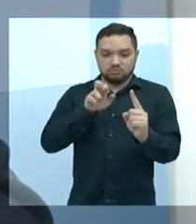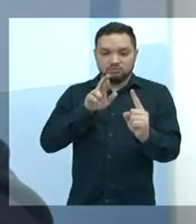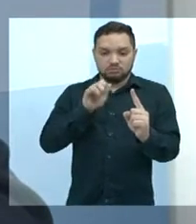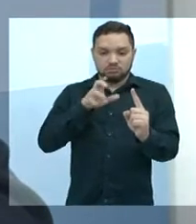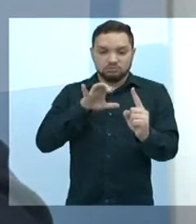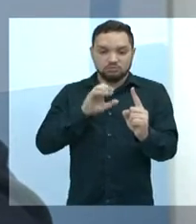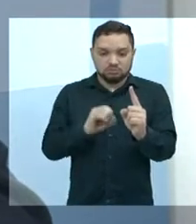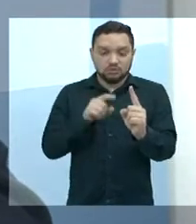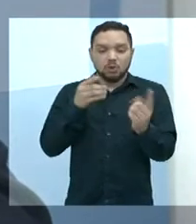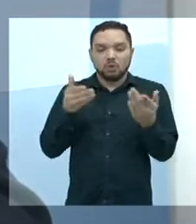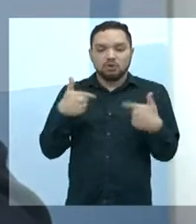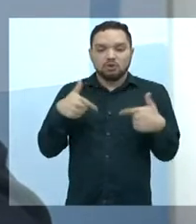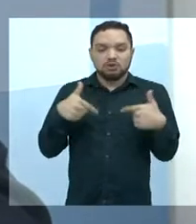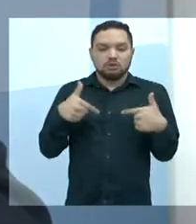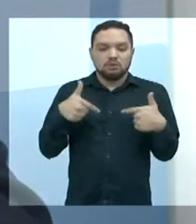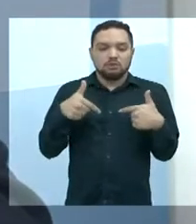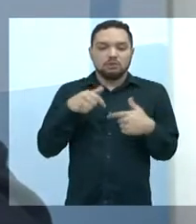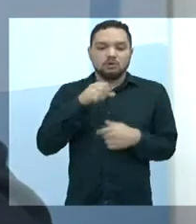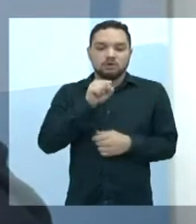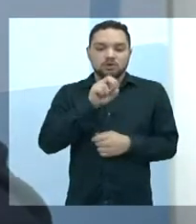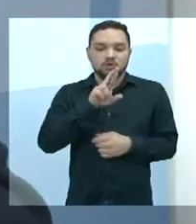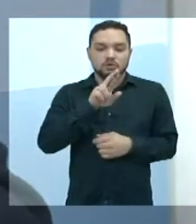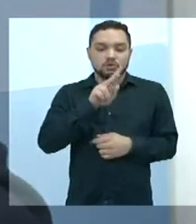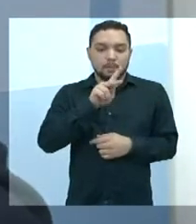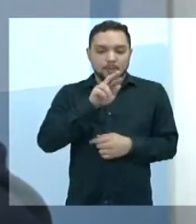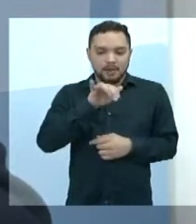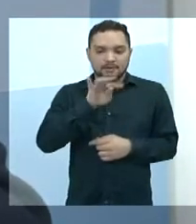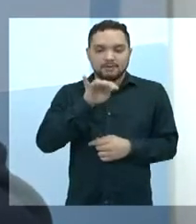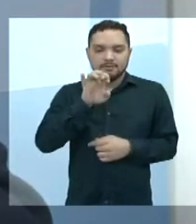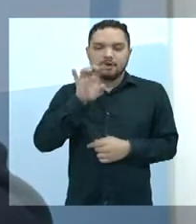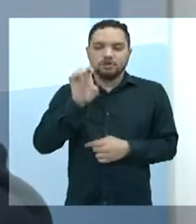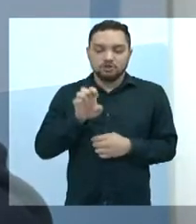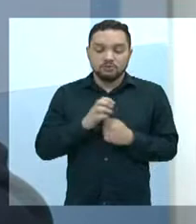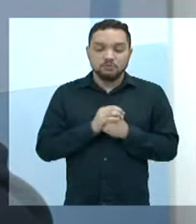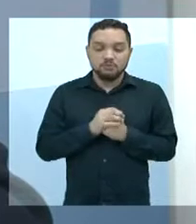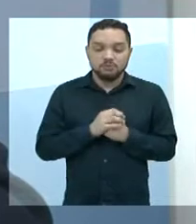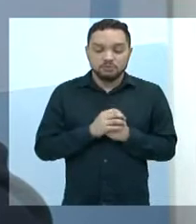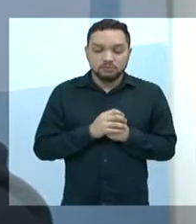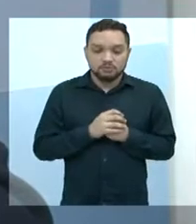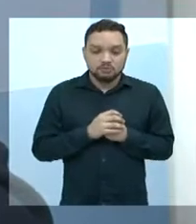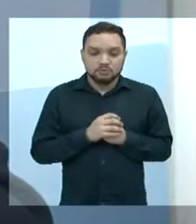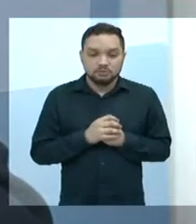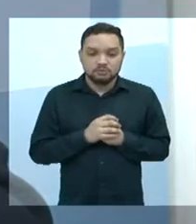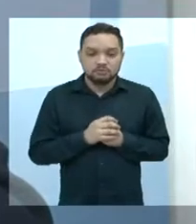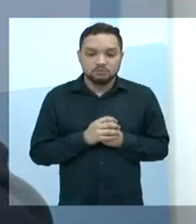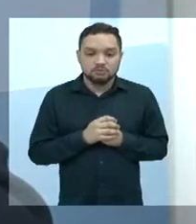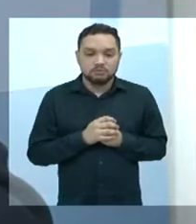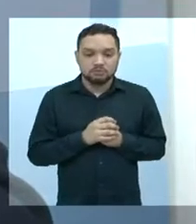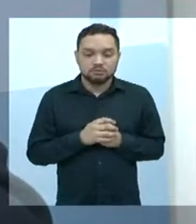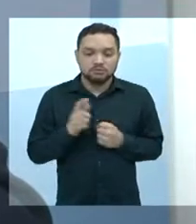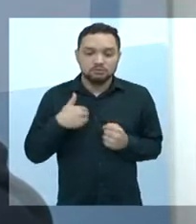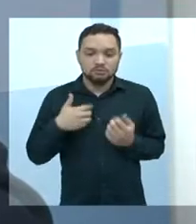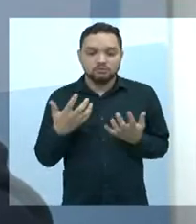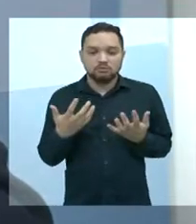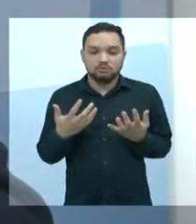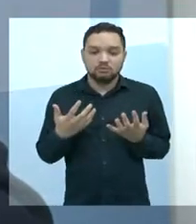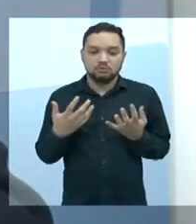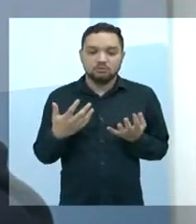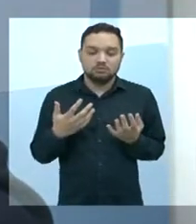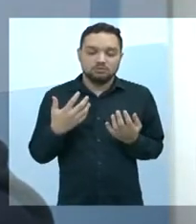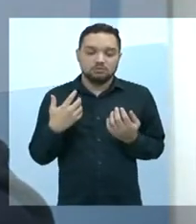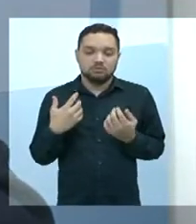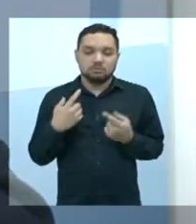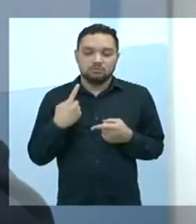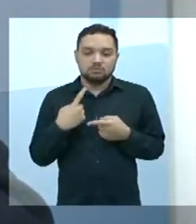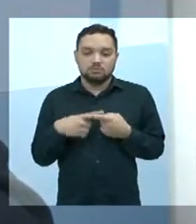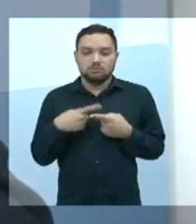o superintendente adjunto, né, está assumindo lá que o Arcelino vai viajar, então ele deve hoje assumir, eu devo ter assumido ontem, o Arcelino está